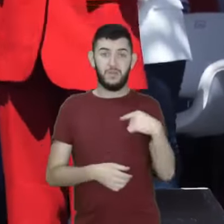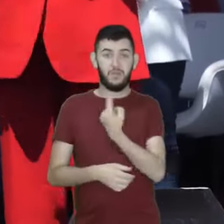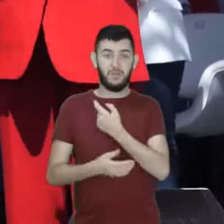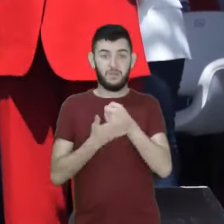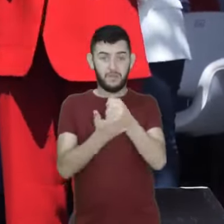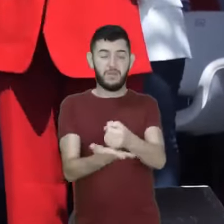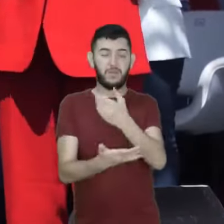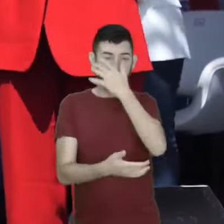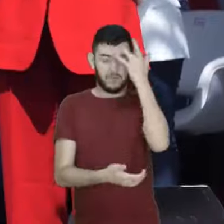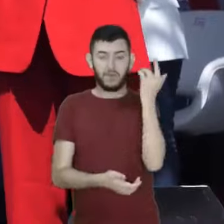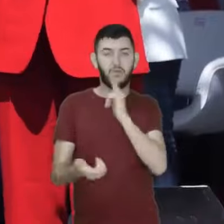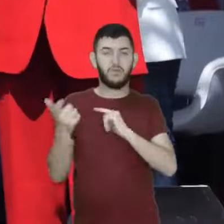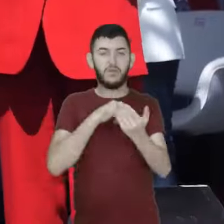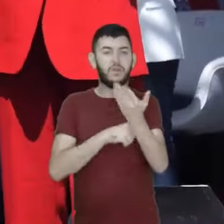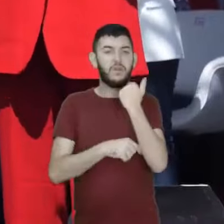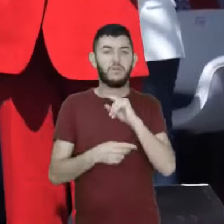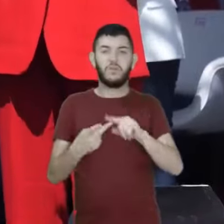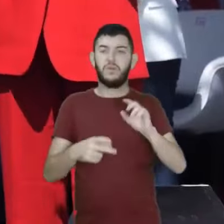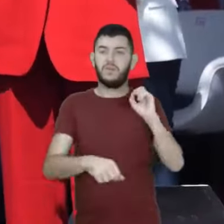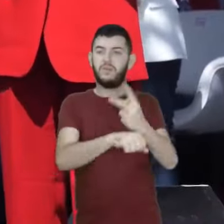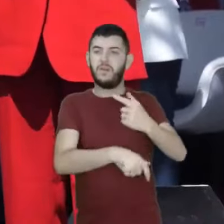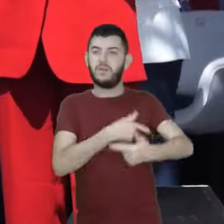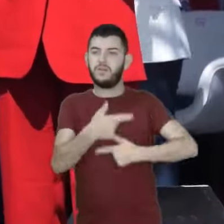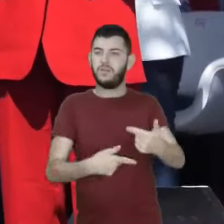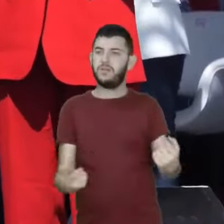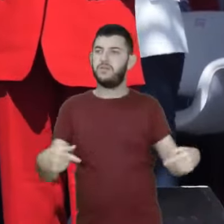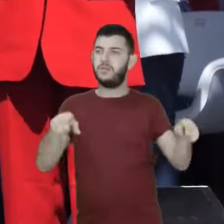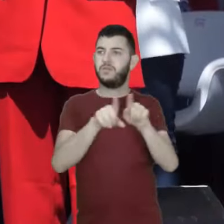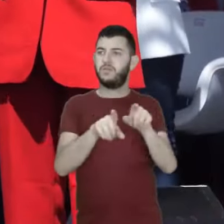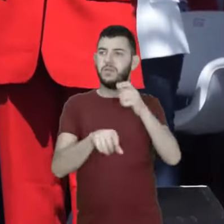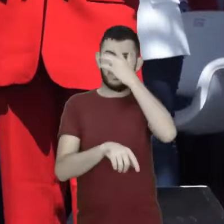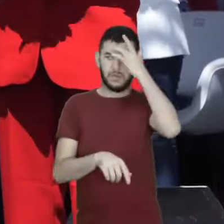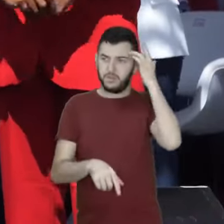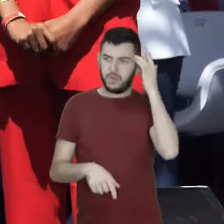essas 500 mil, que as pessoas se autoalimentam.